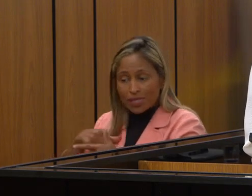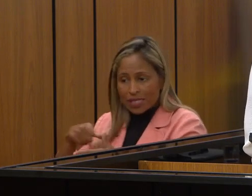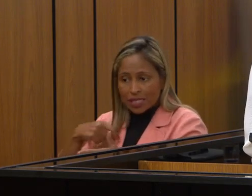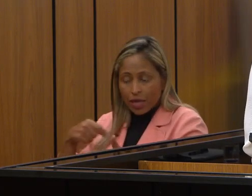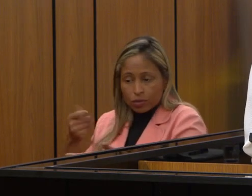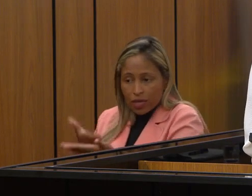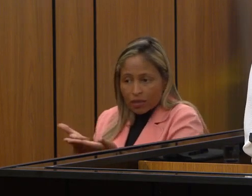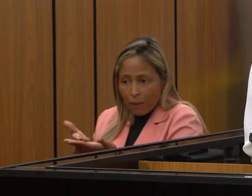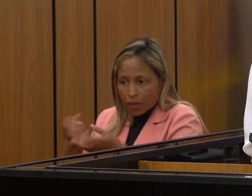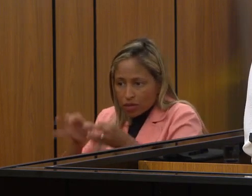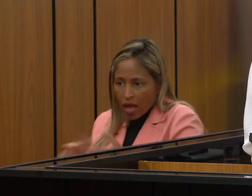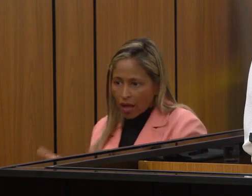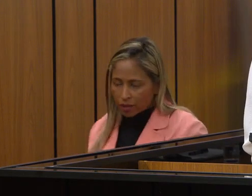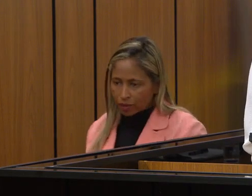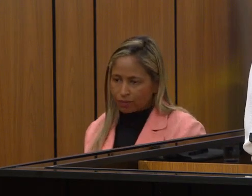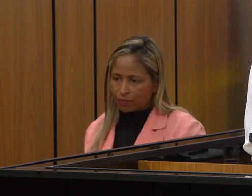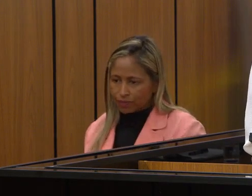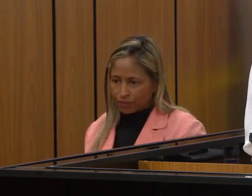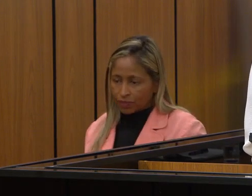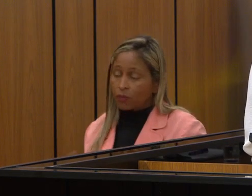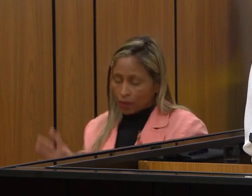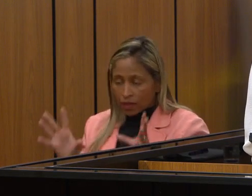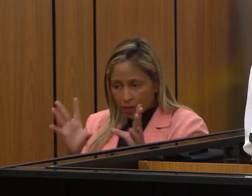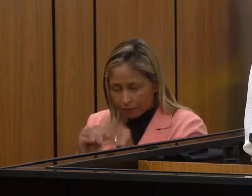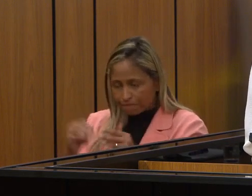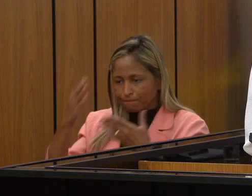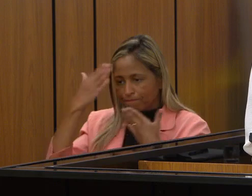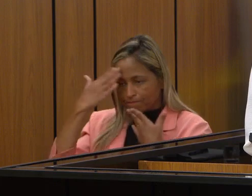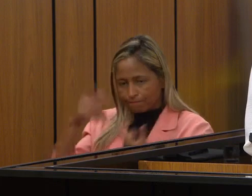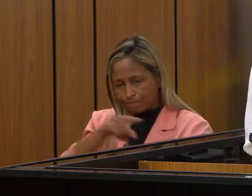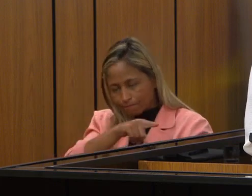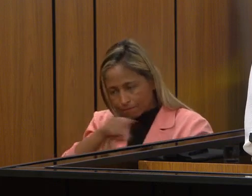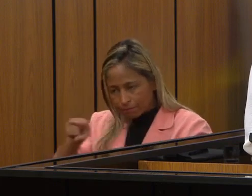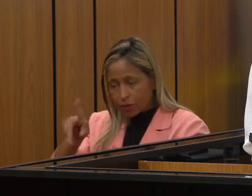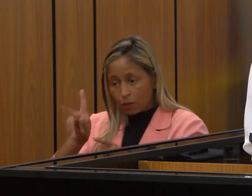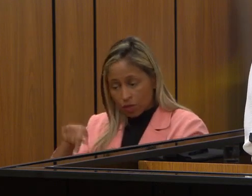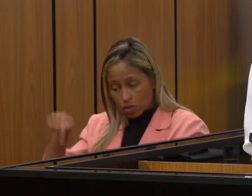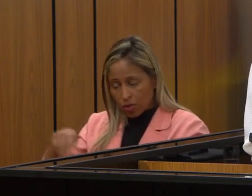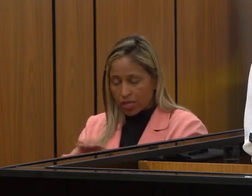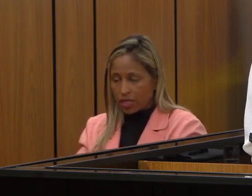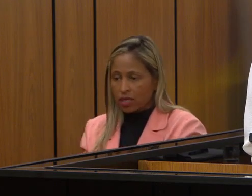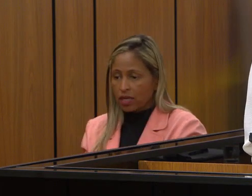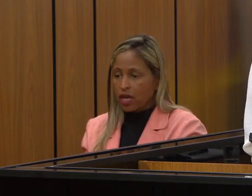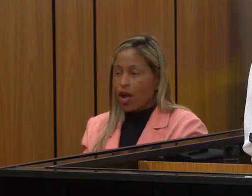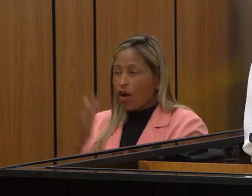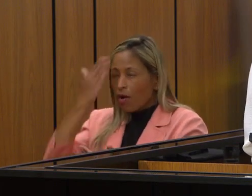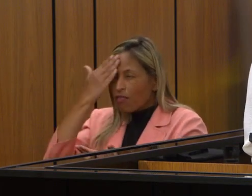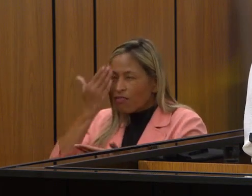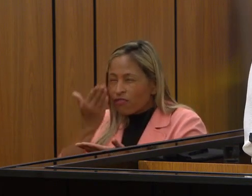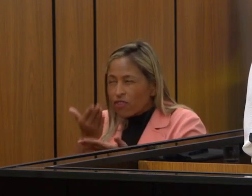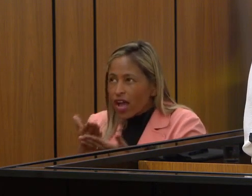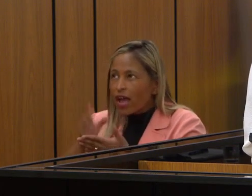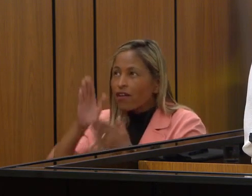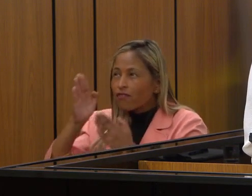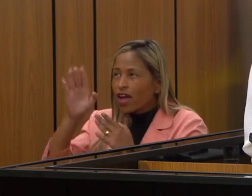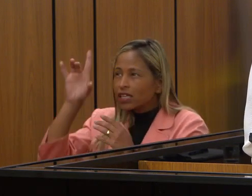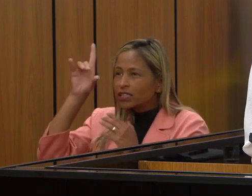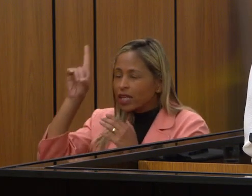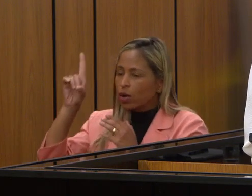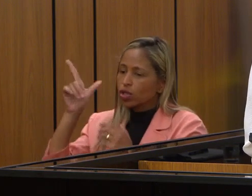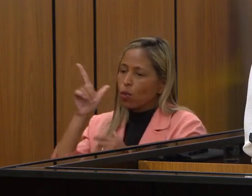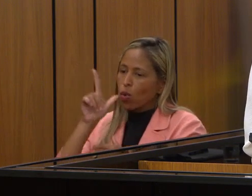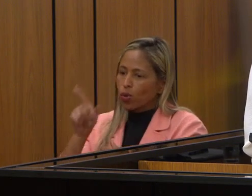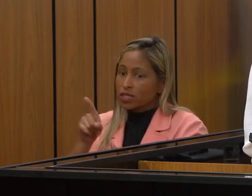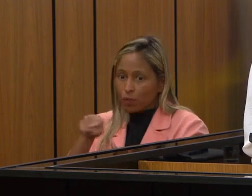do serviço que a gente procura no mais é isso quero agradecer a todos e com fé em Deus nós vamos conseguir que essa nossa